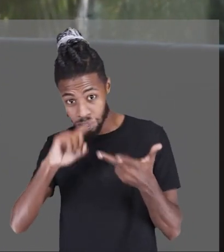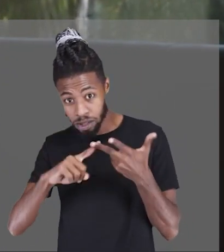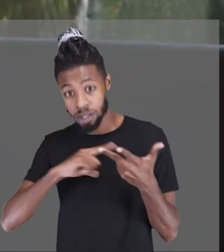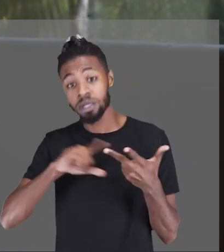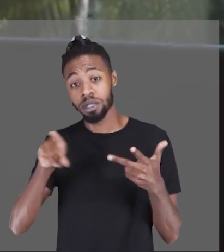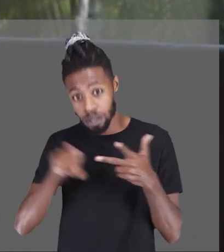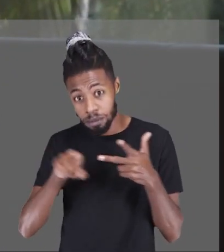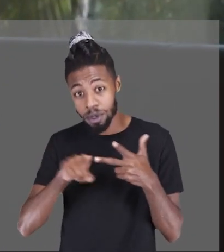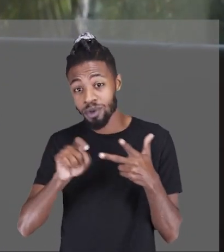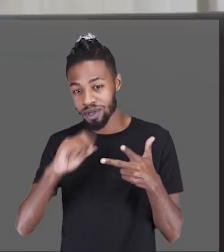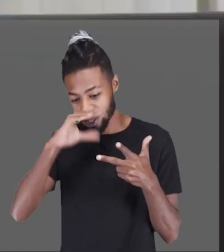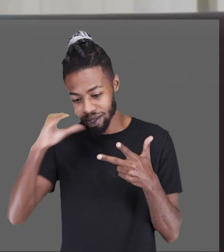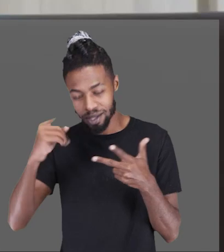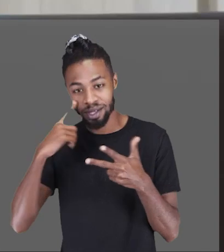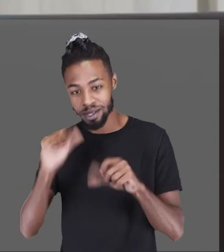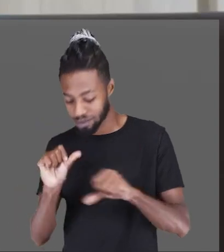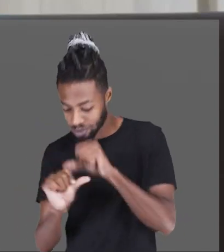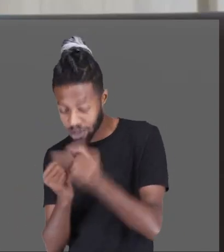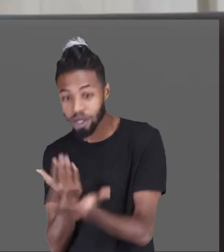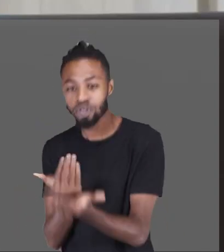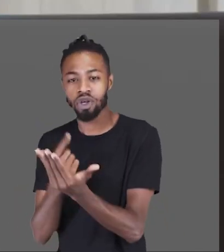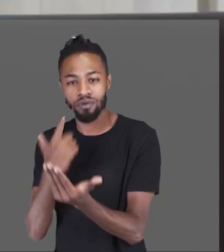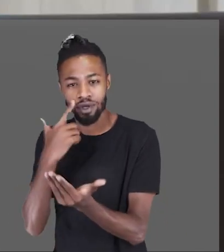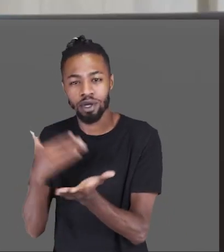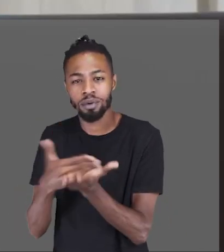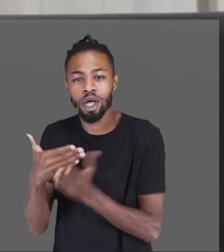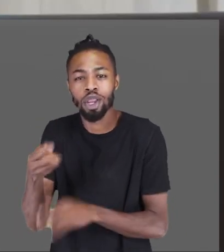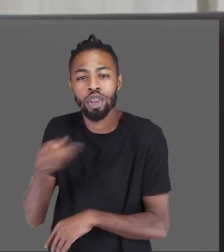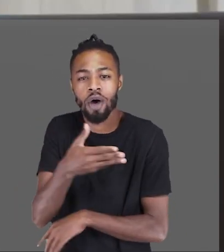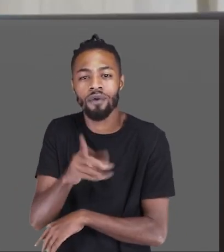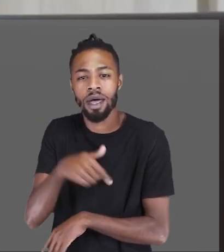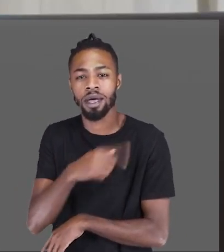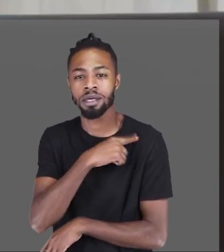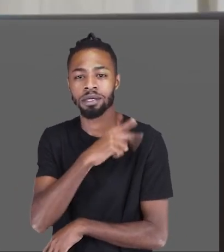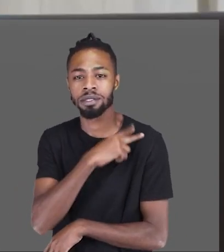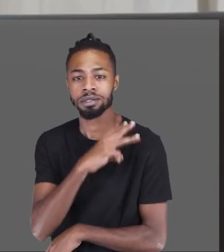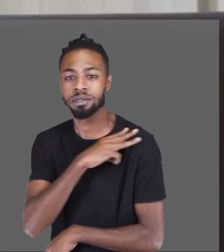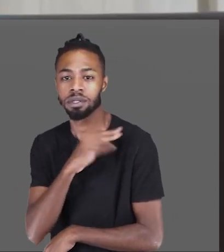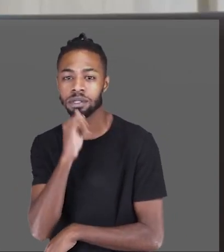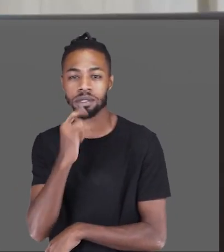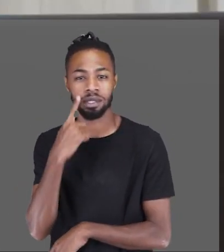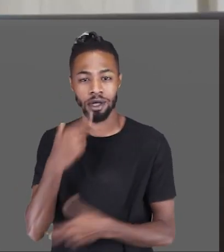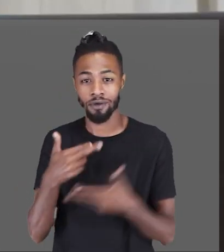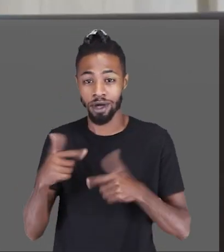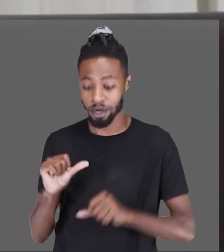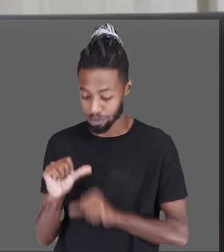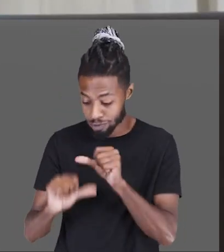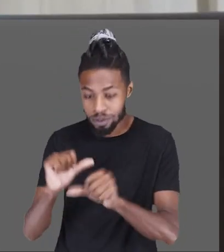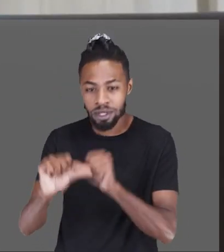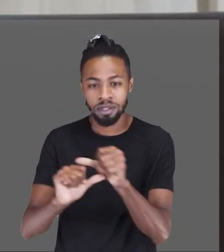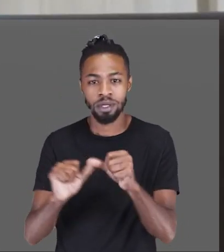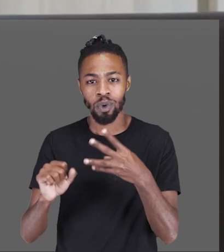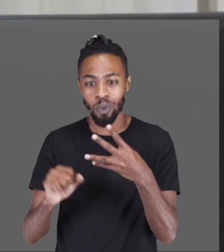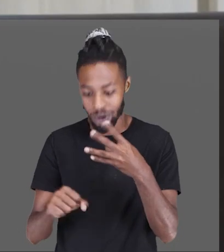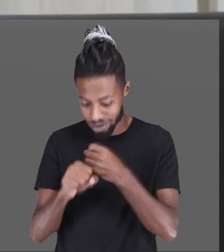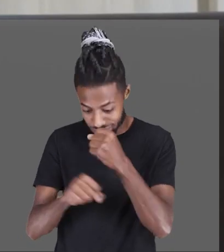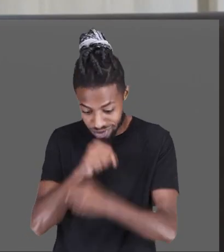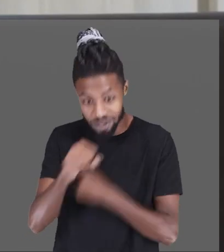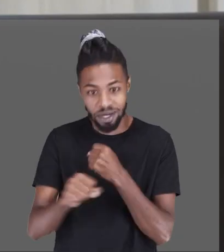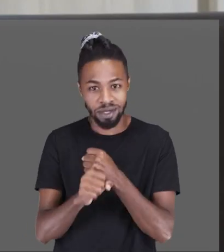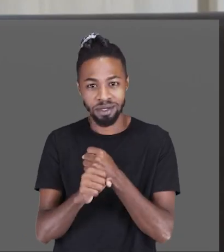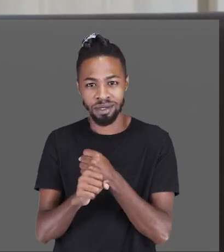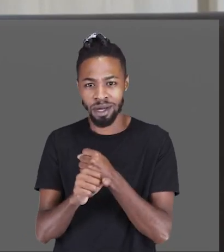e o adolescente para um jovem que vai começar uma nova etapa, que é o ensino médio. Então, são muitas mudanças